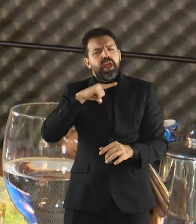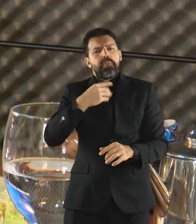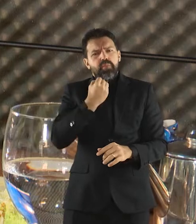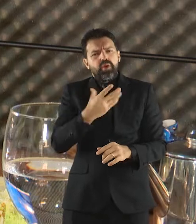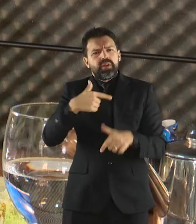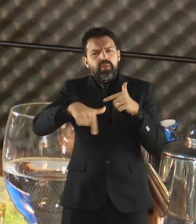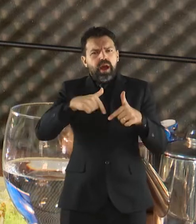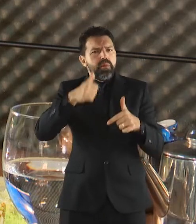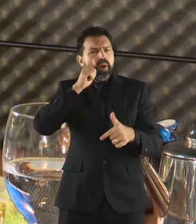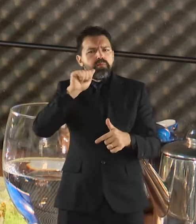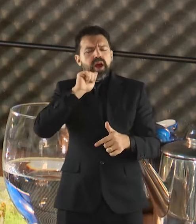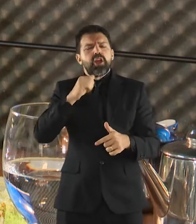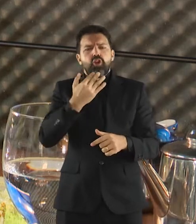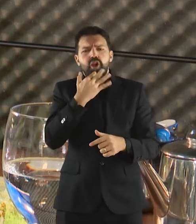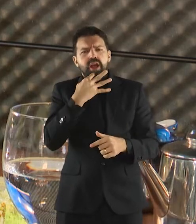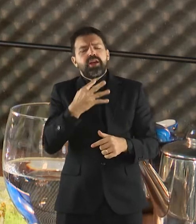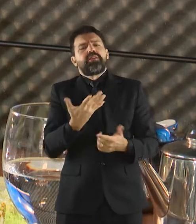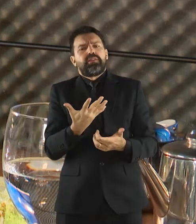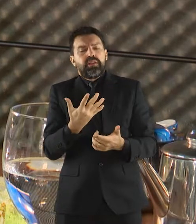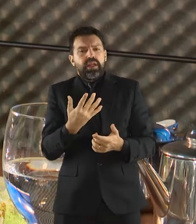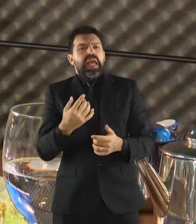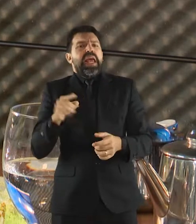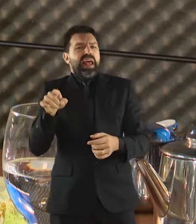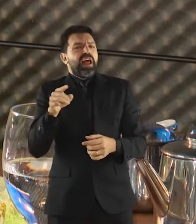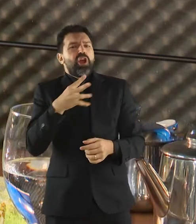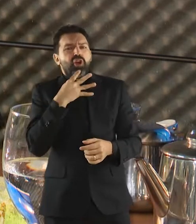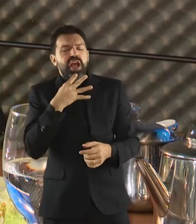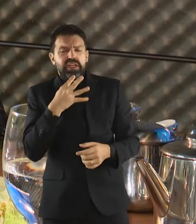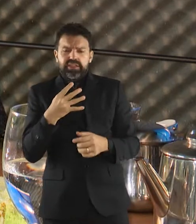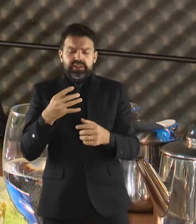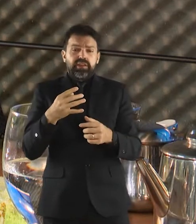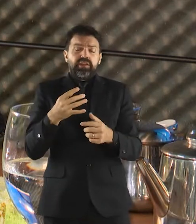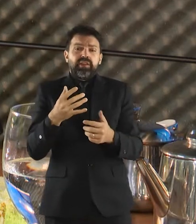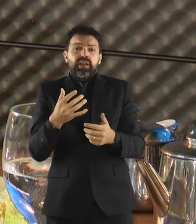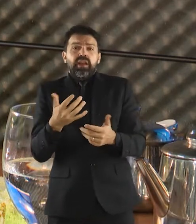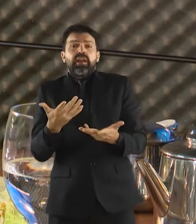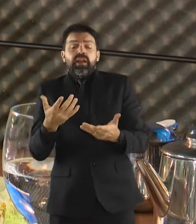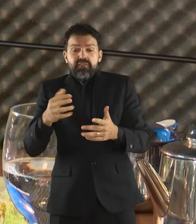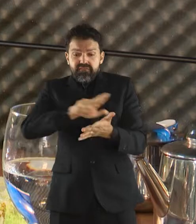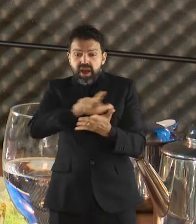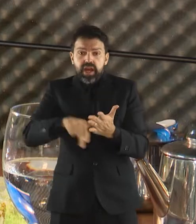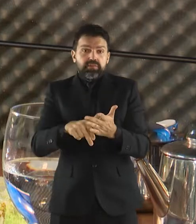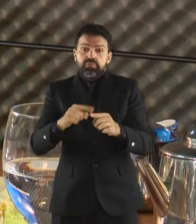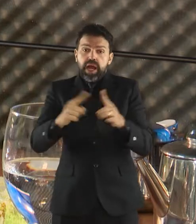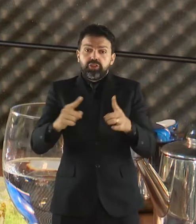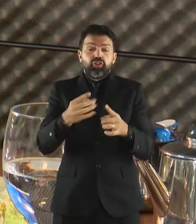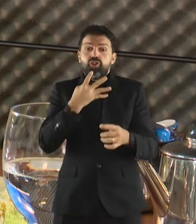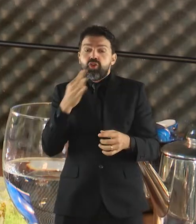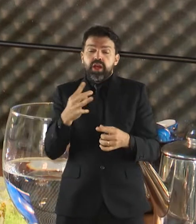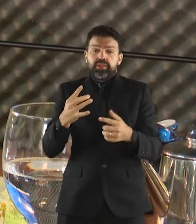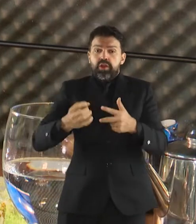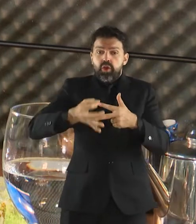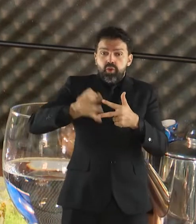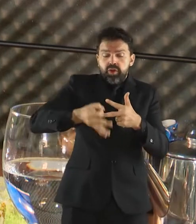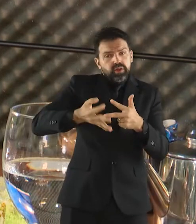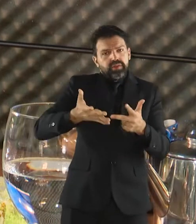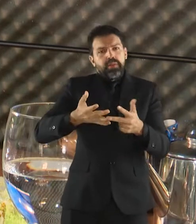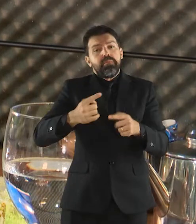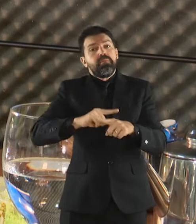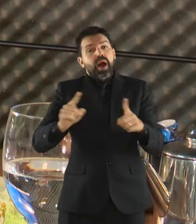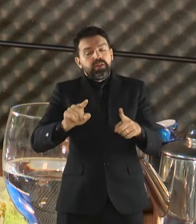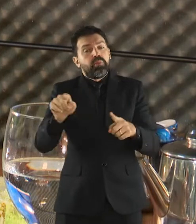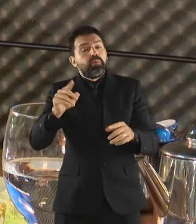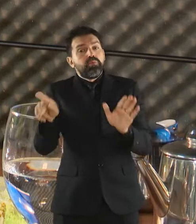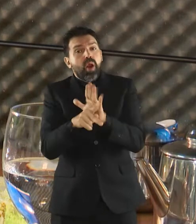mas ela desconhece o poder judiciário, entendeu? Entendi. Entendeu? Então, assim, é porque faz parte da cultura, não